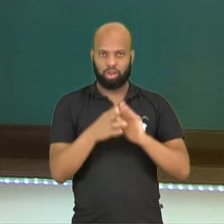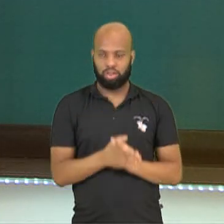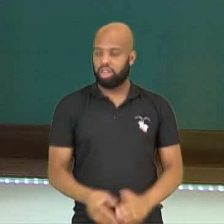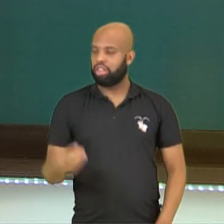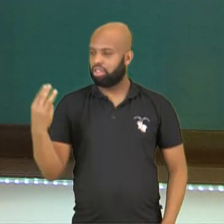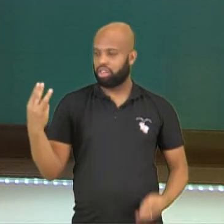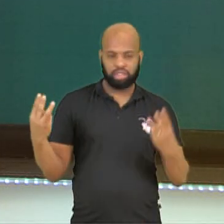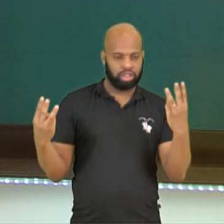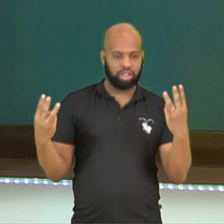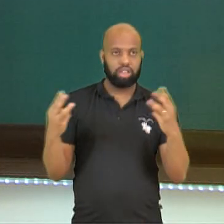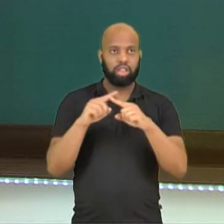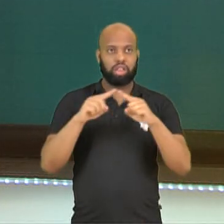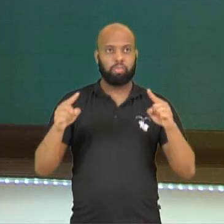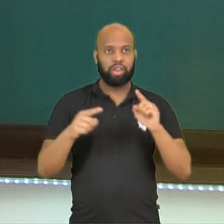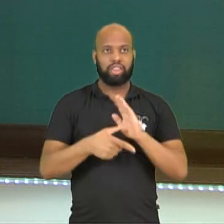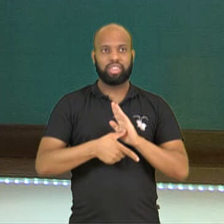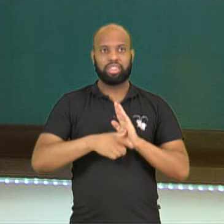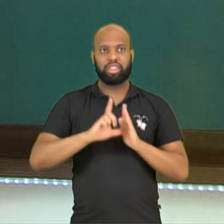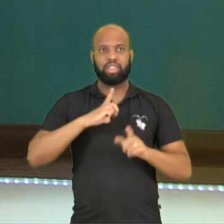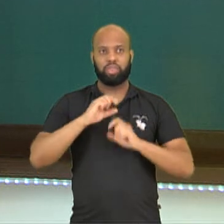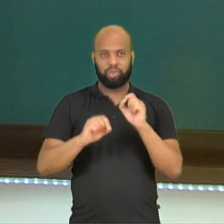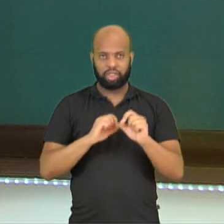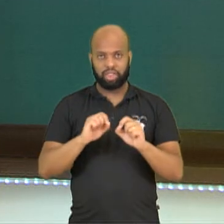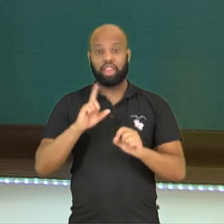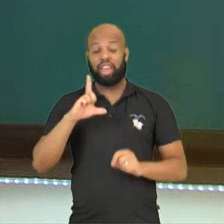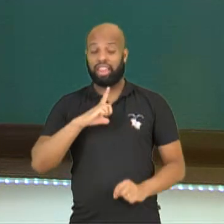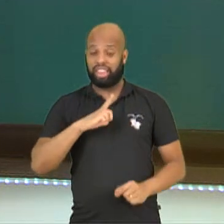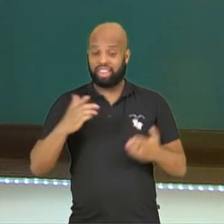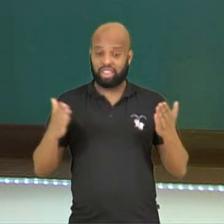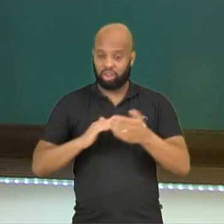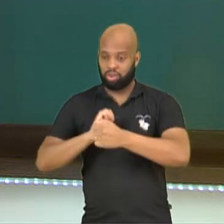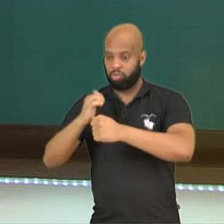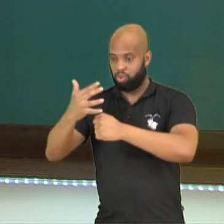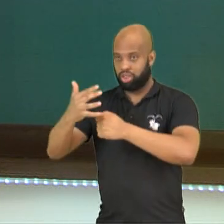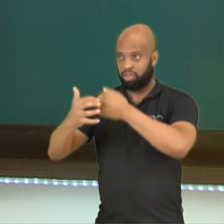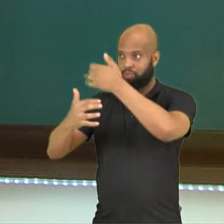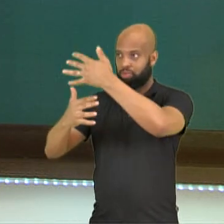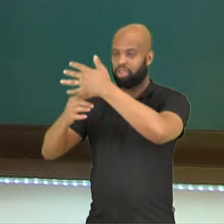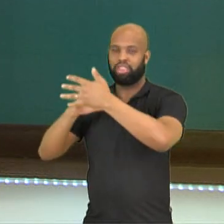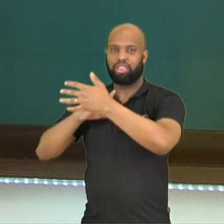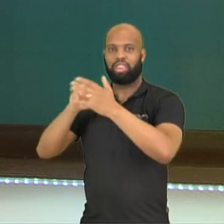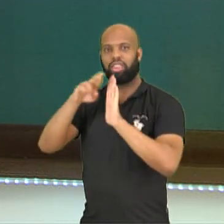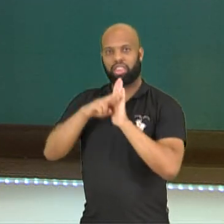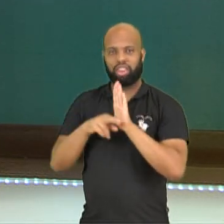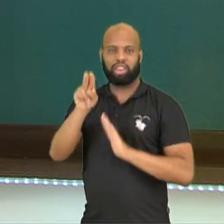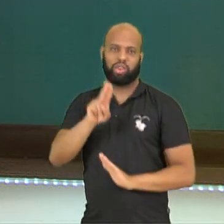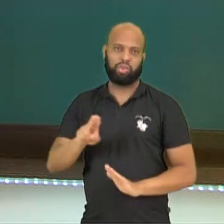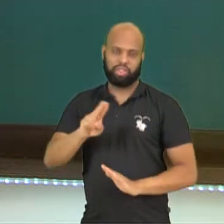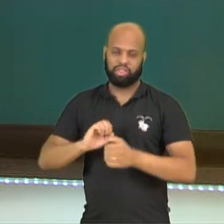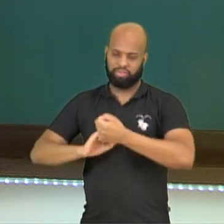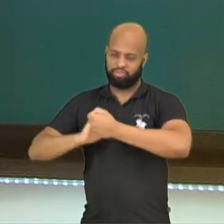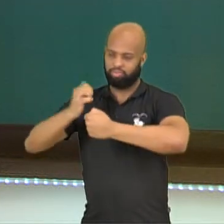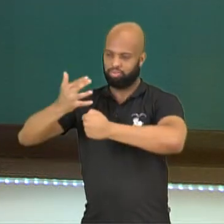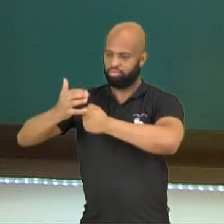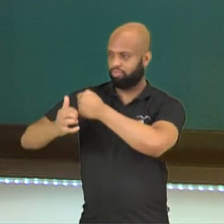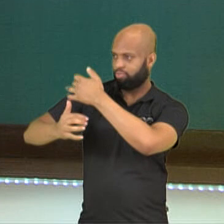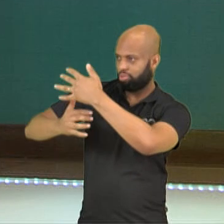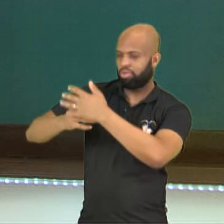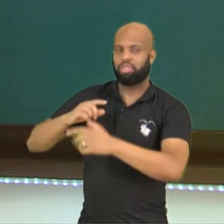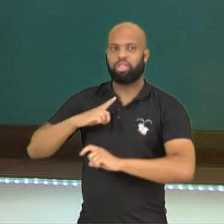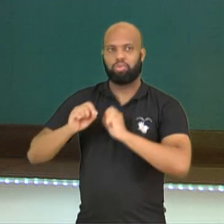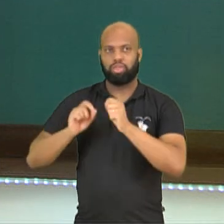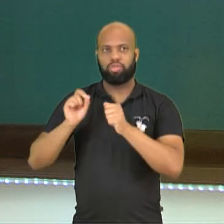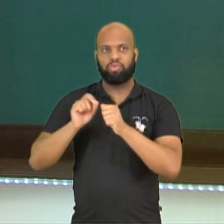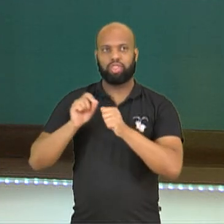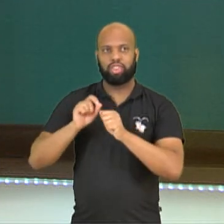aqui eu tenho 2 expoentes, então vou ter que aplicar uma propriedade ali, ok? Então, focando, tivemos